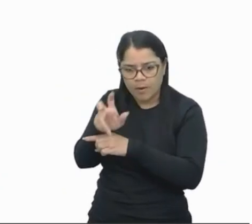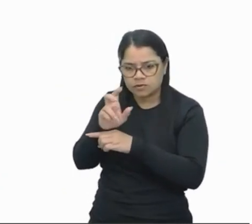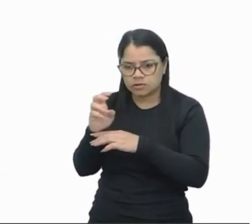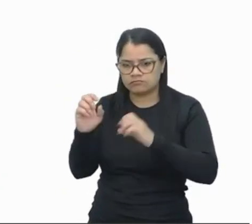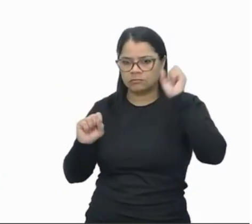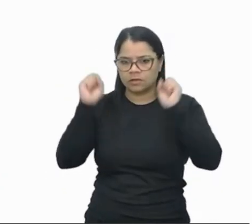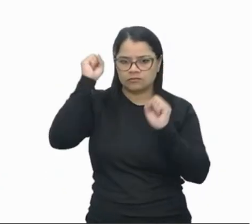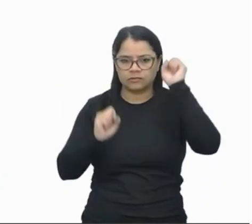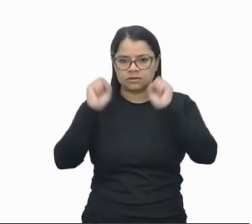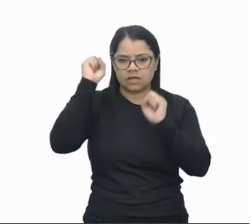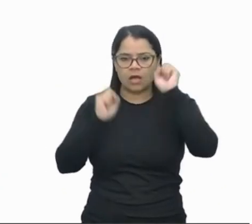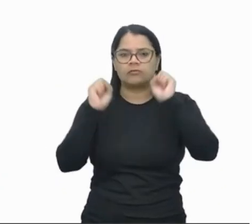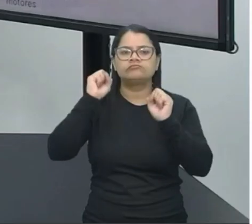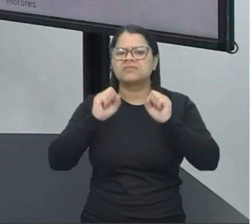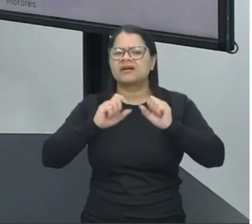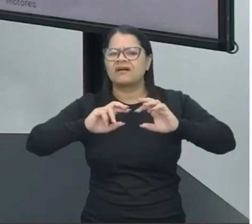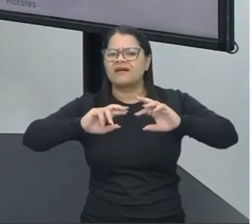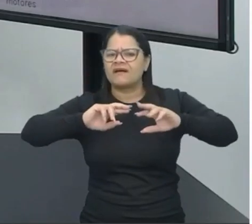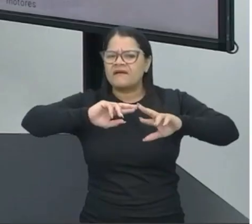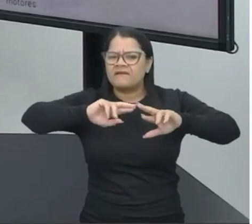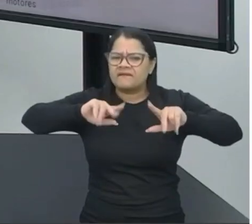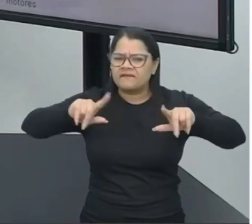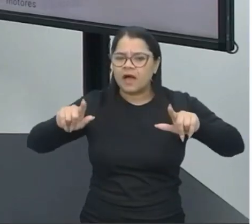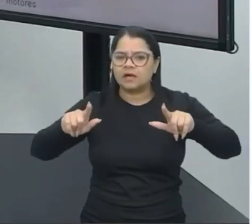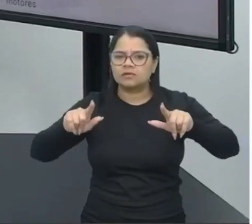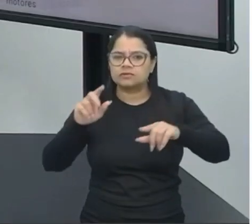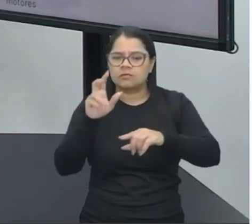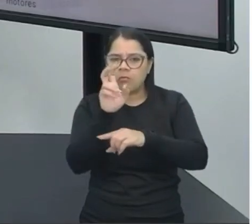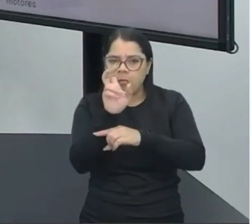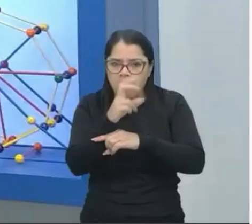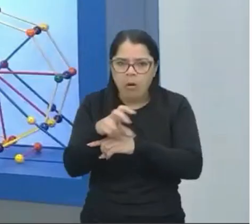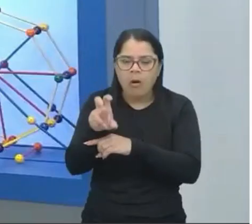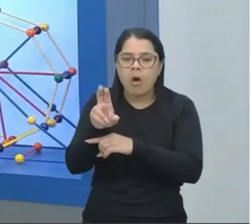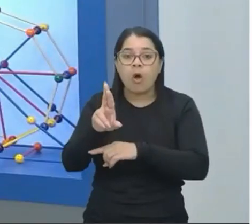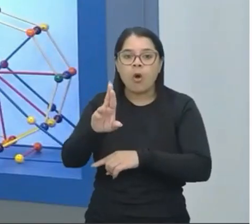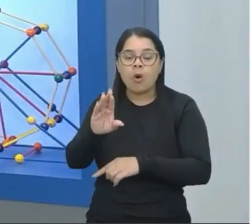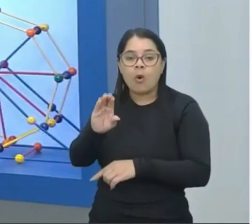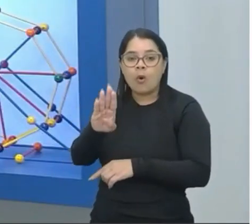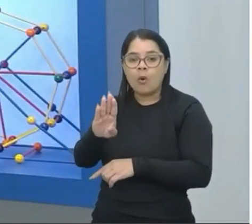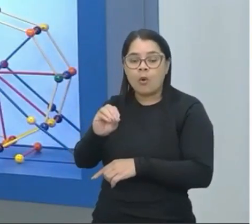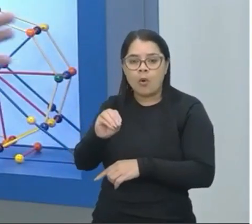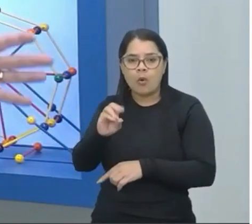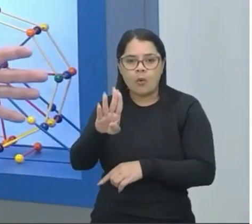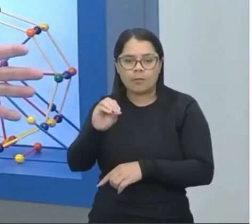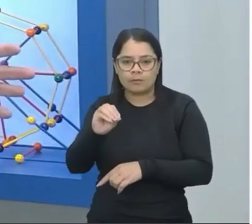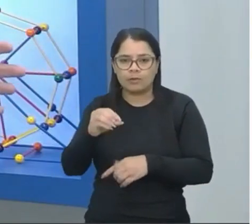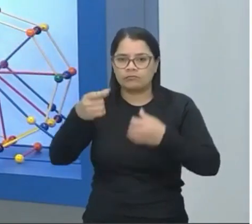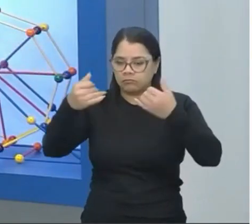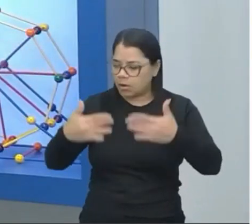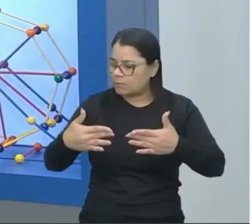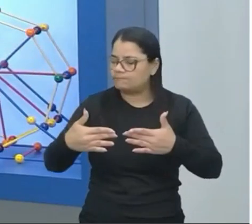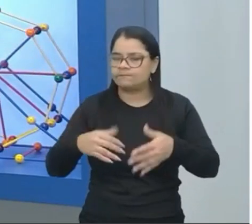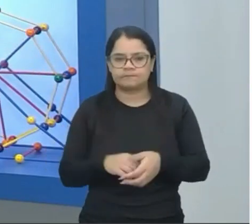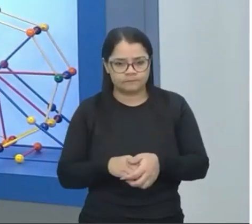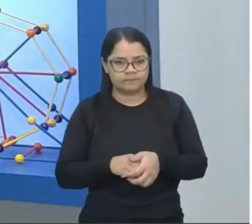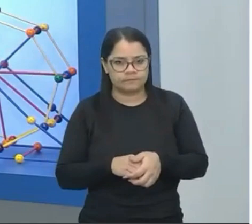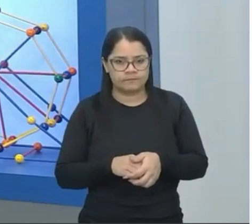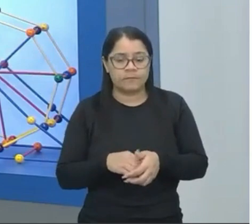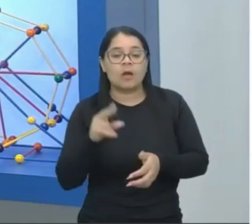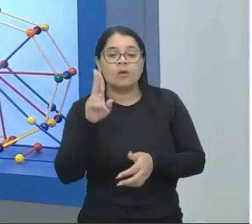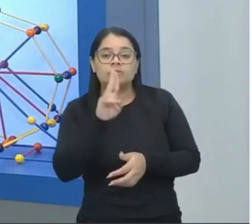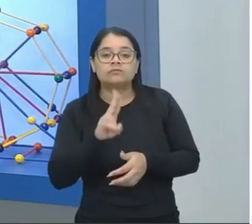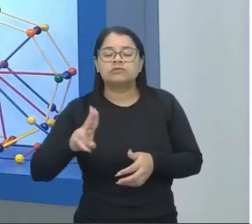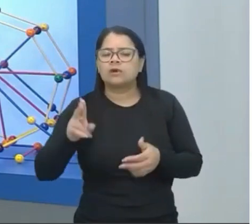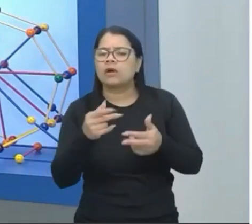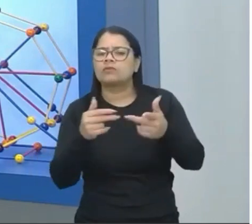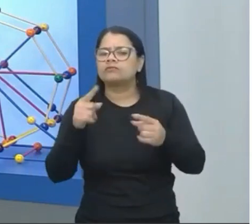industrial, onde vários robôs têm aquelas tarefas automatizadas de movimentos sempre iguais e acabam